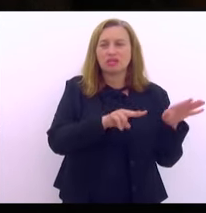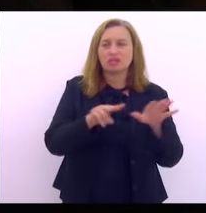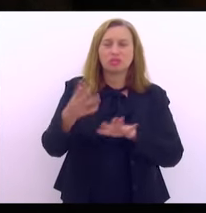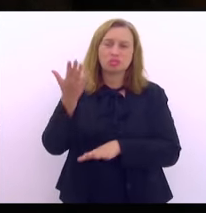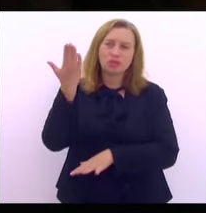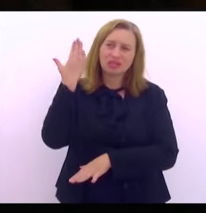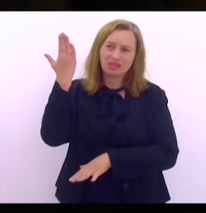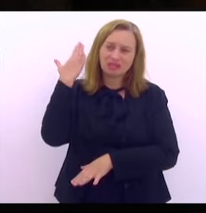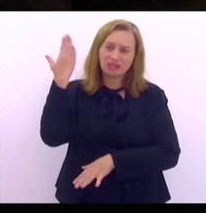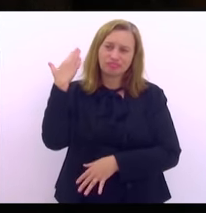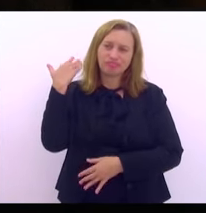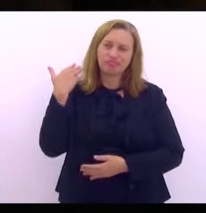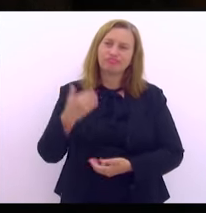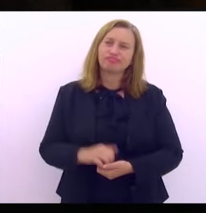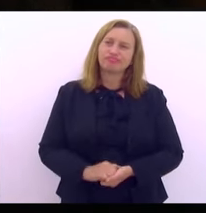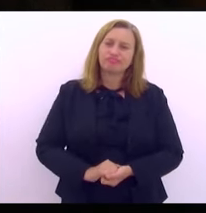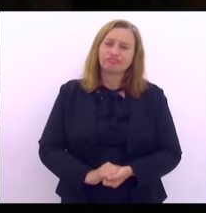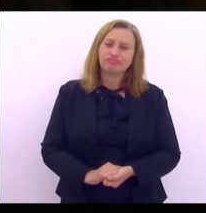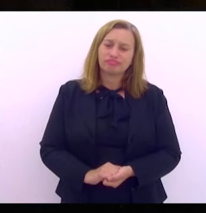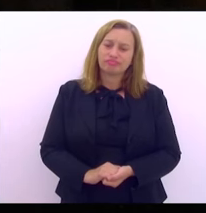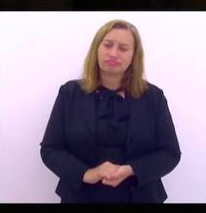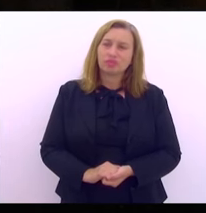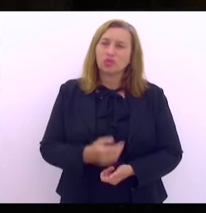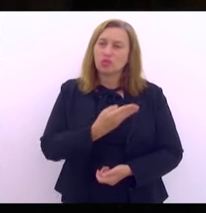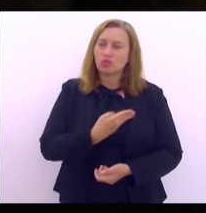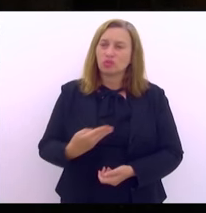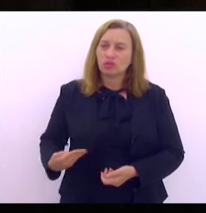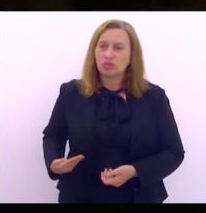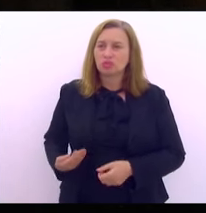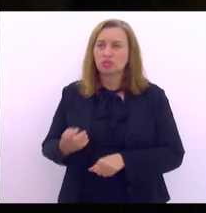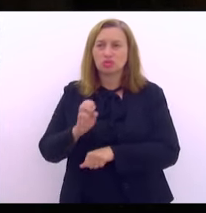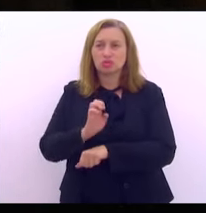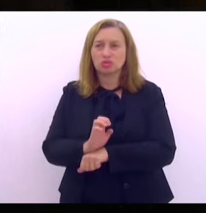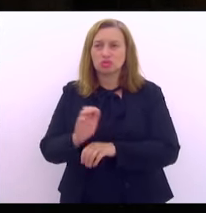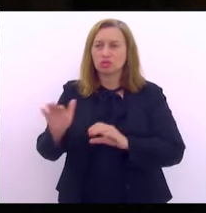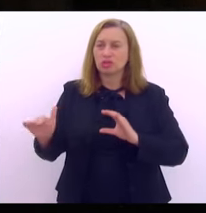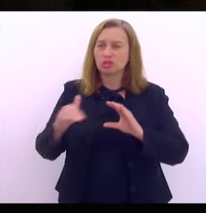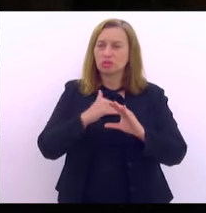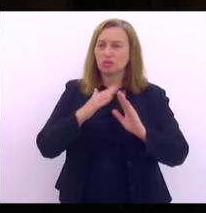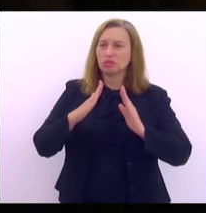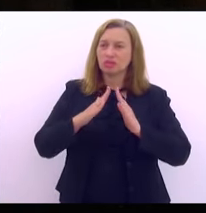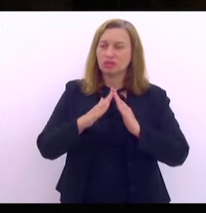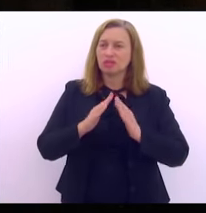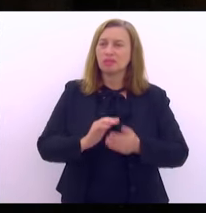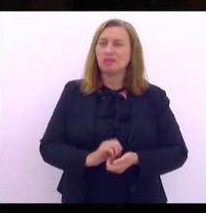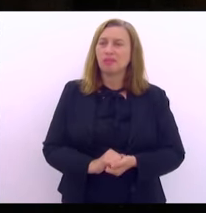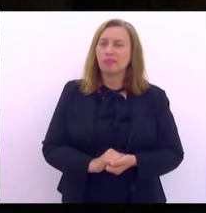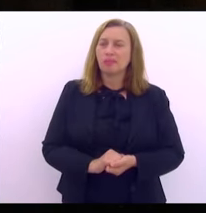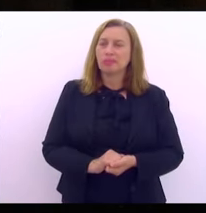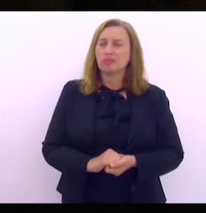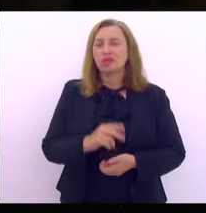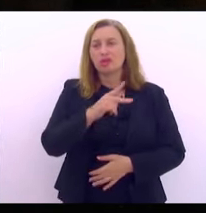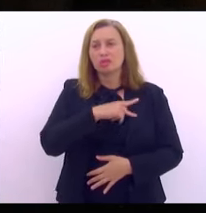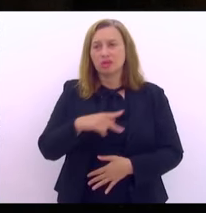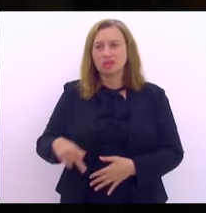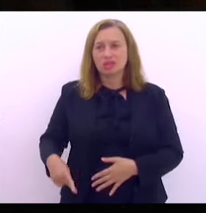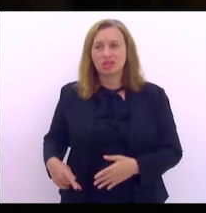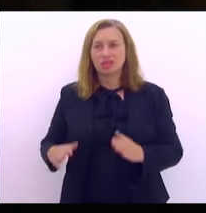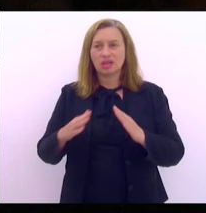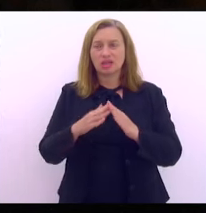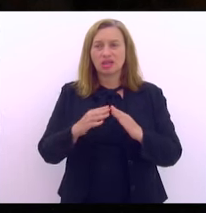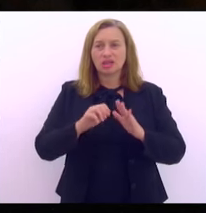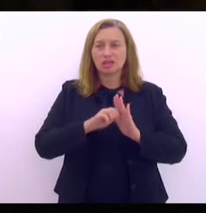passada, quando o governo do Estado encaminhou para essa casa, e o presidente da casa